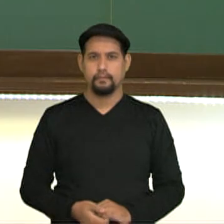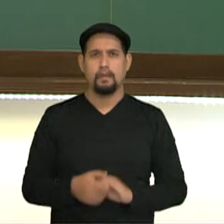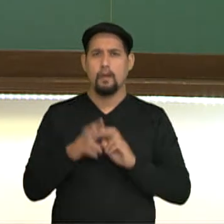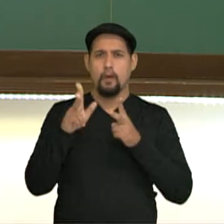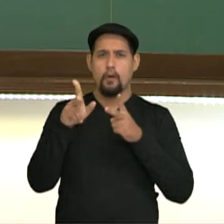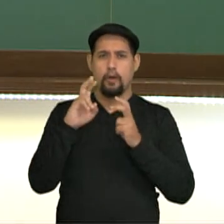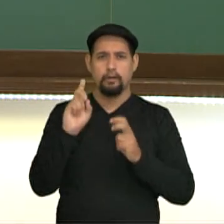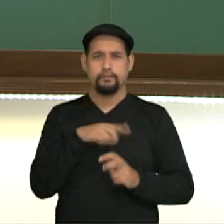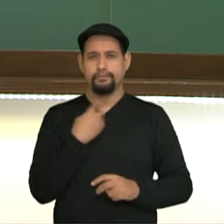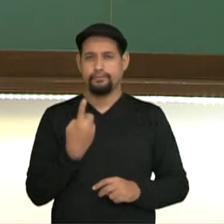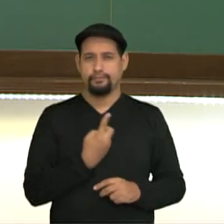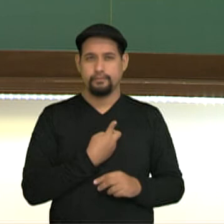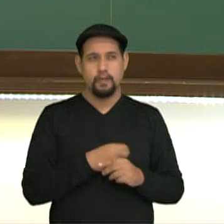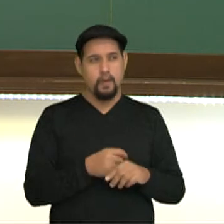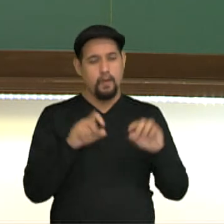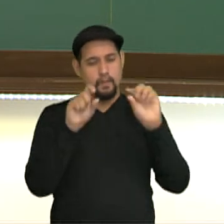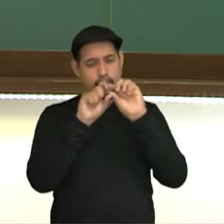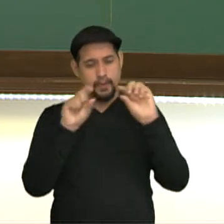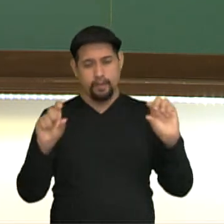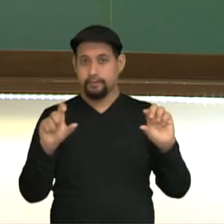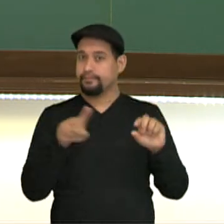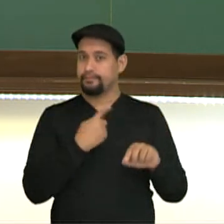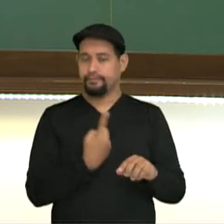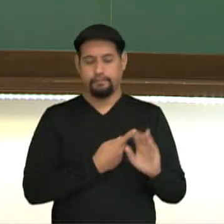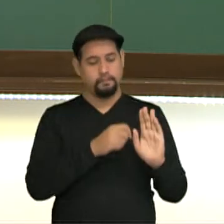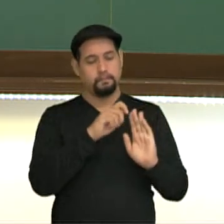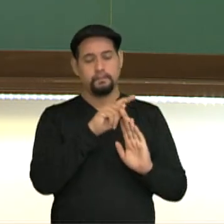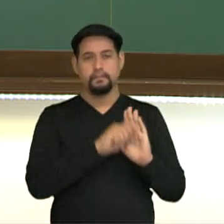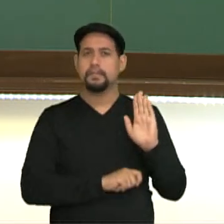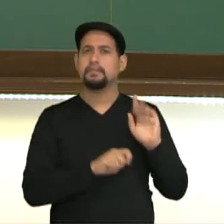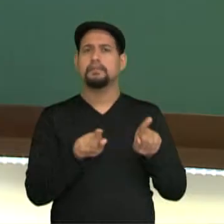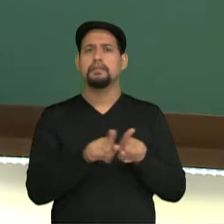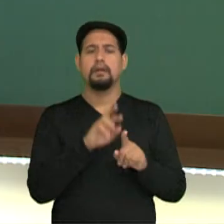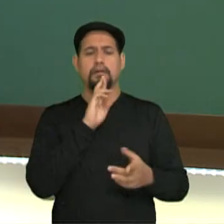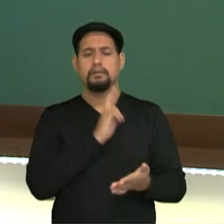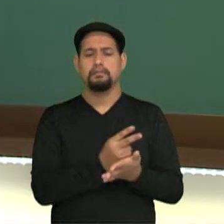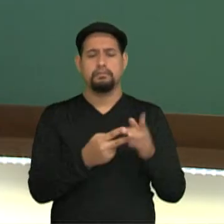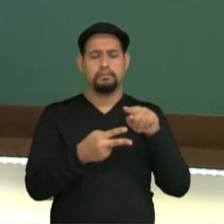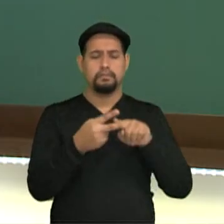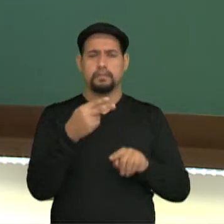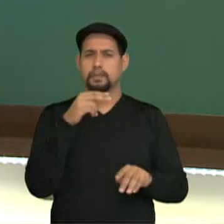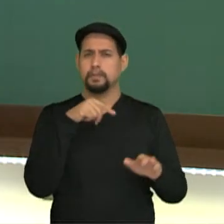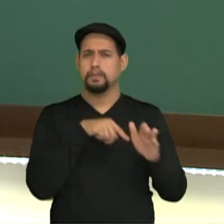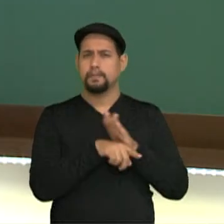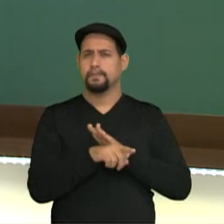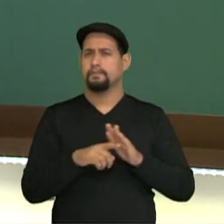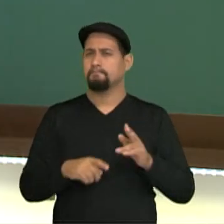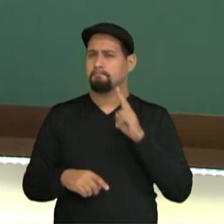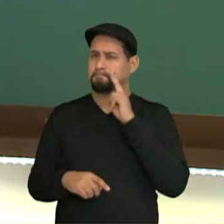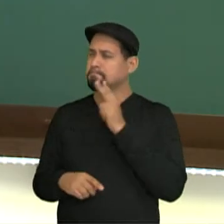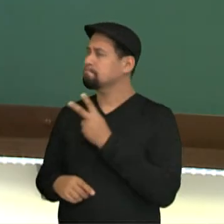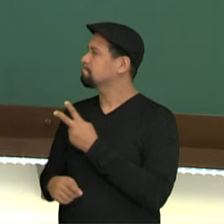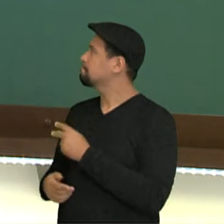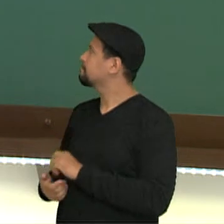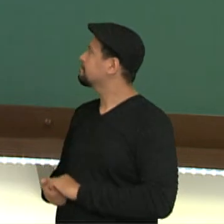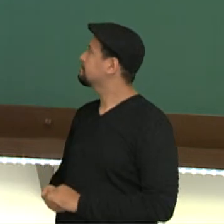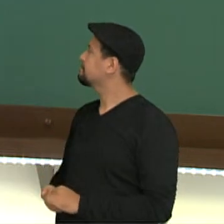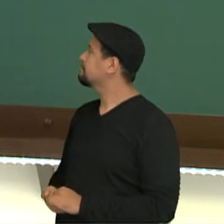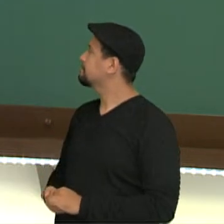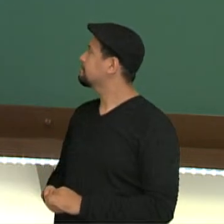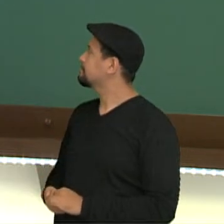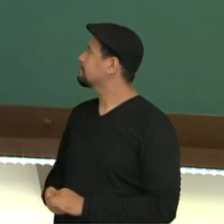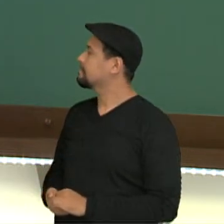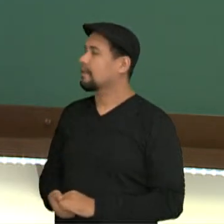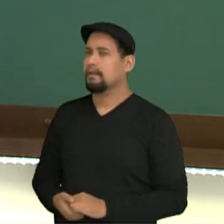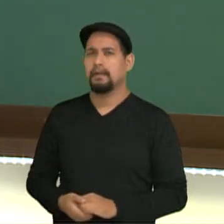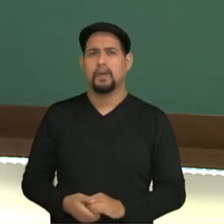Observando o nosso fragmento, observando o fragmento do nosso texto, vamos responder as duas perguntas. Why did mom have to buy some new glasses?